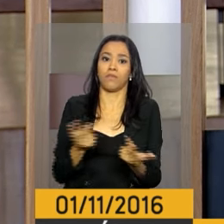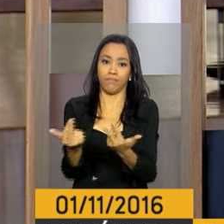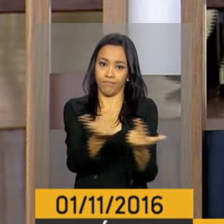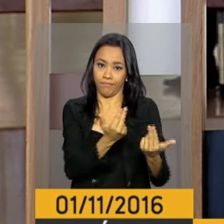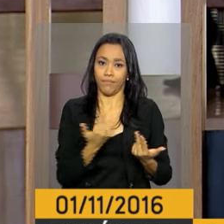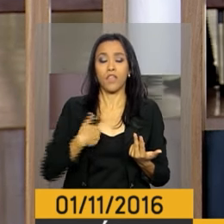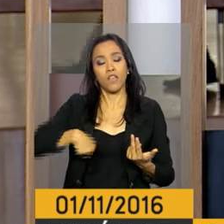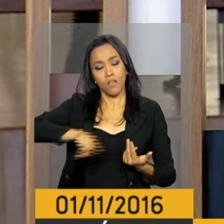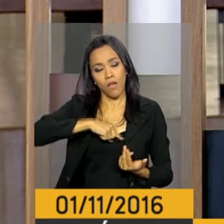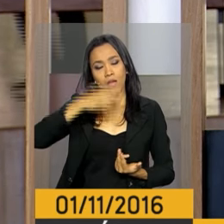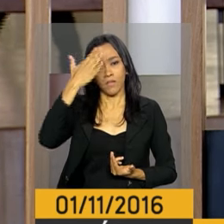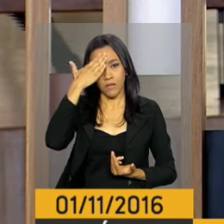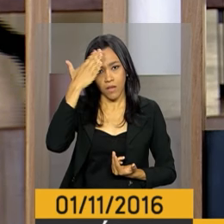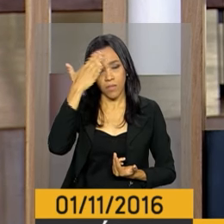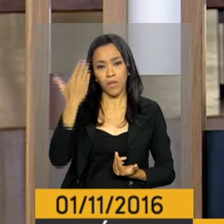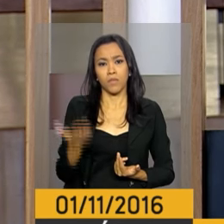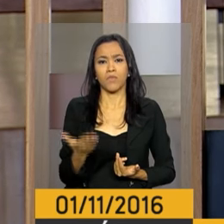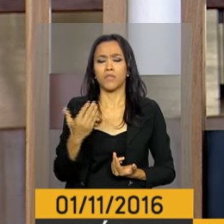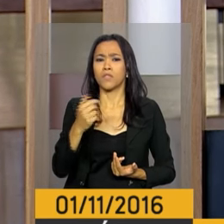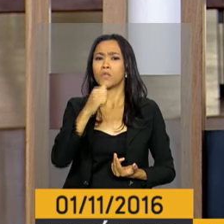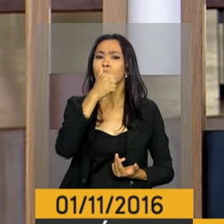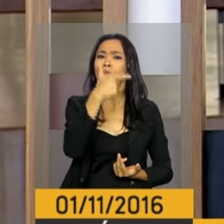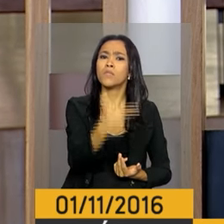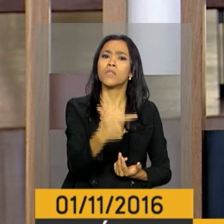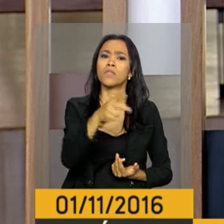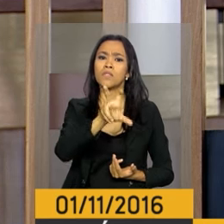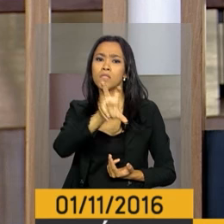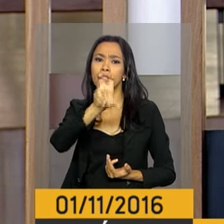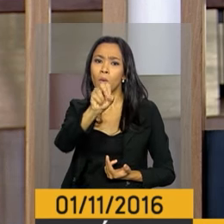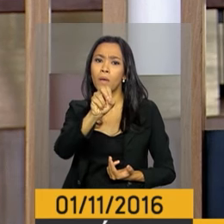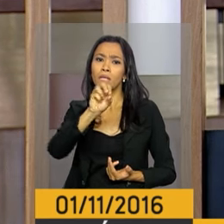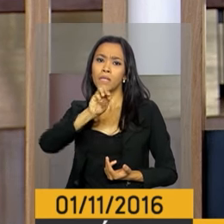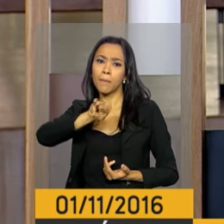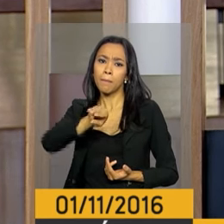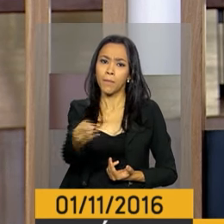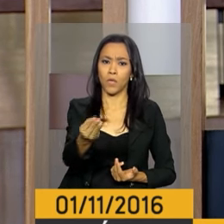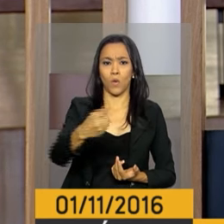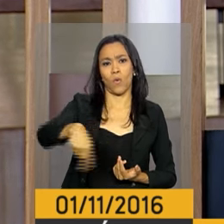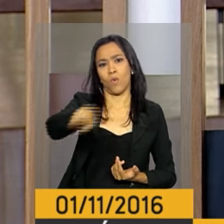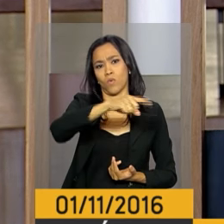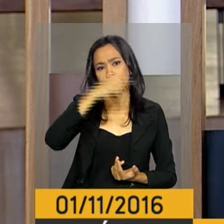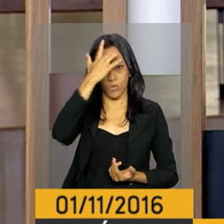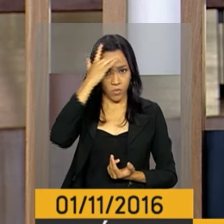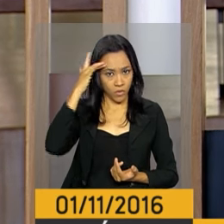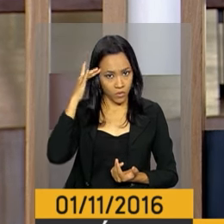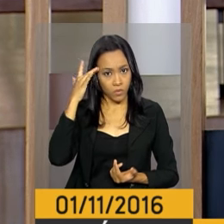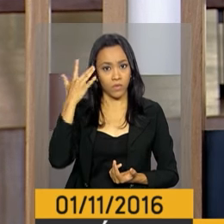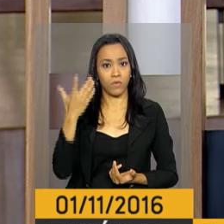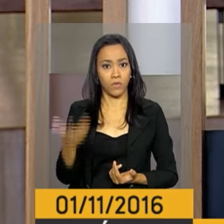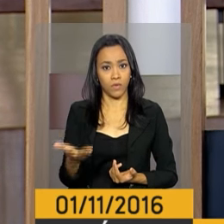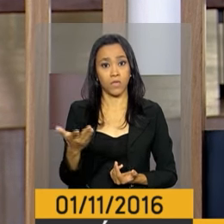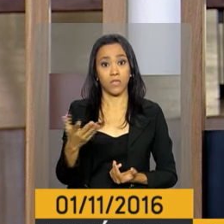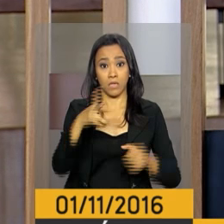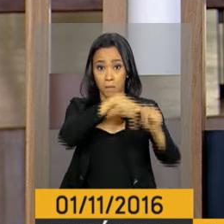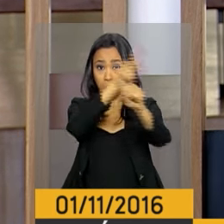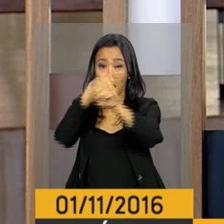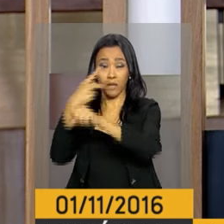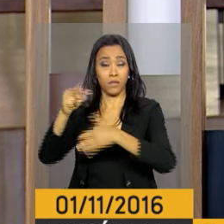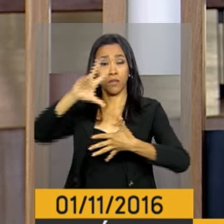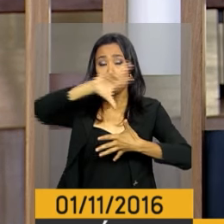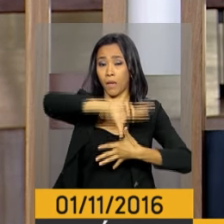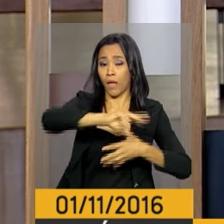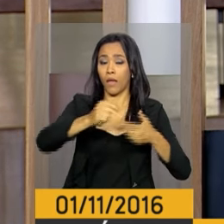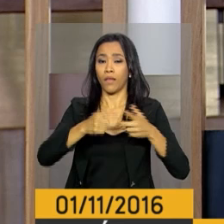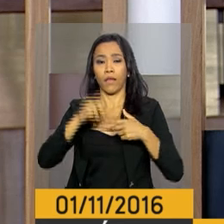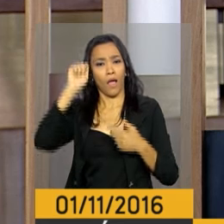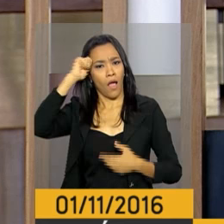sabem todos, mais de 250 milhões de habitantes, presentes países da América, da